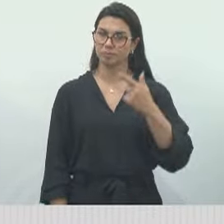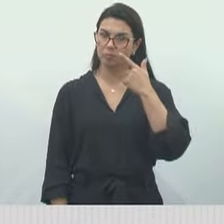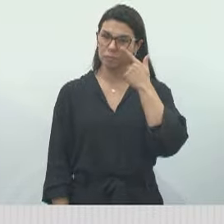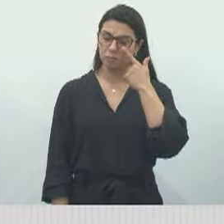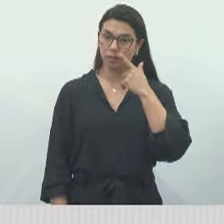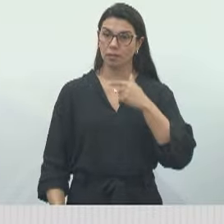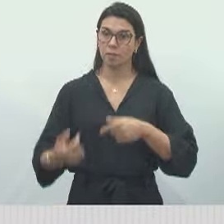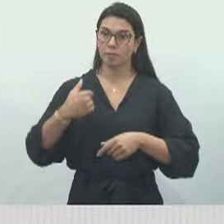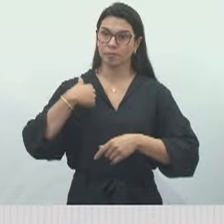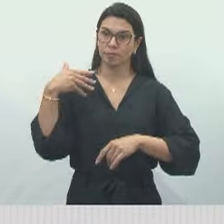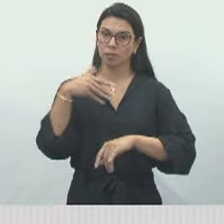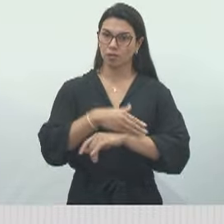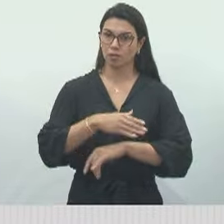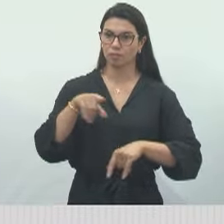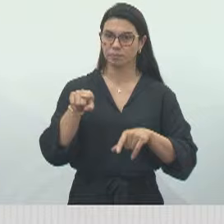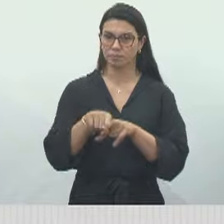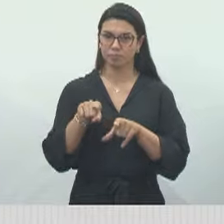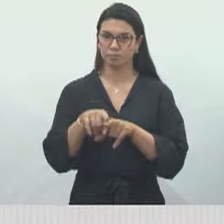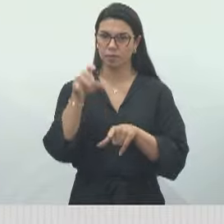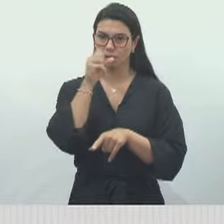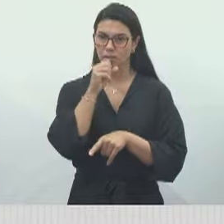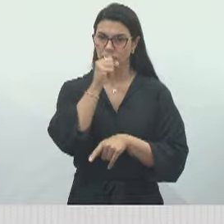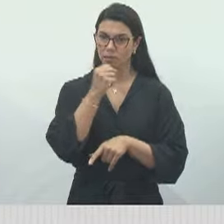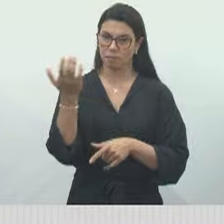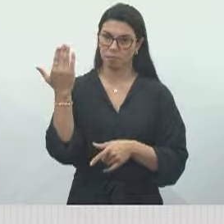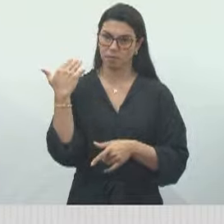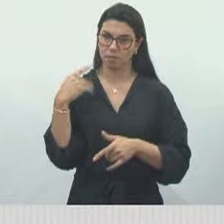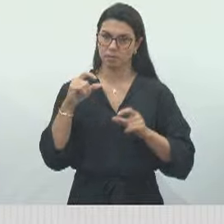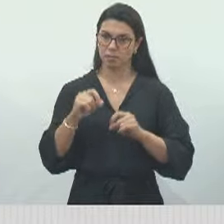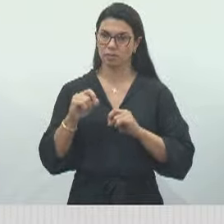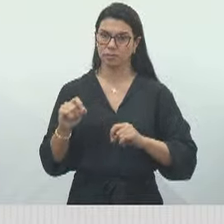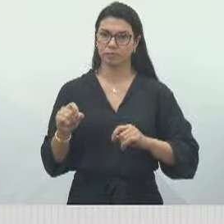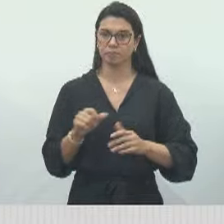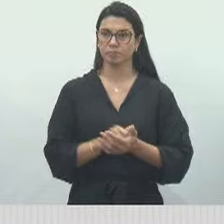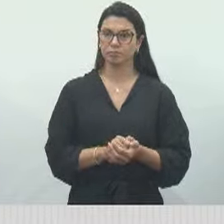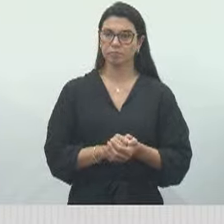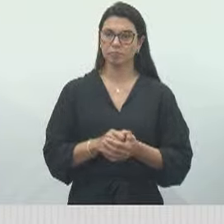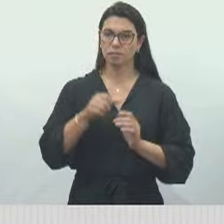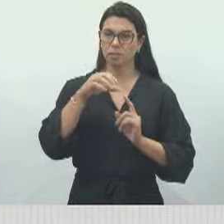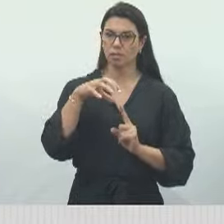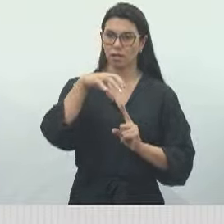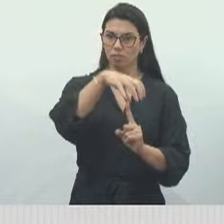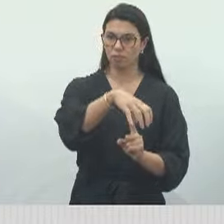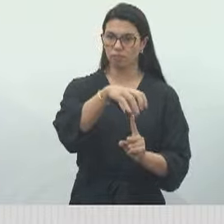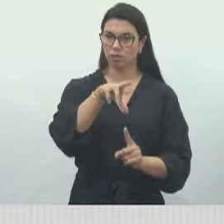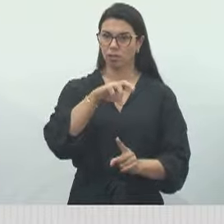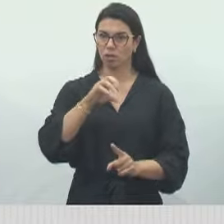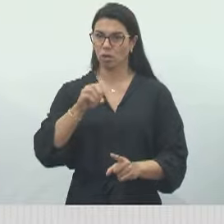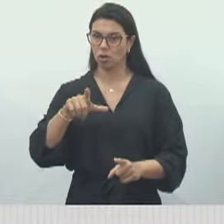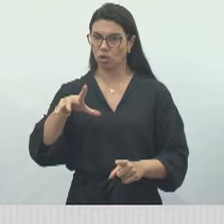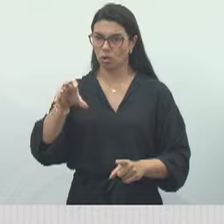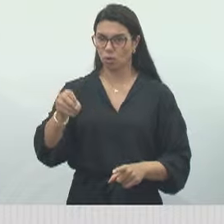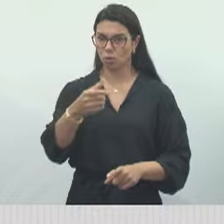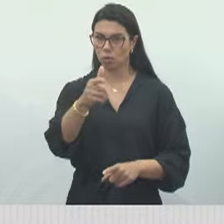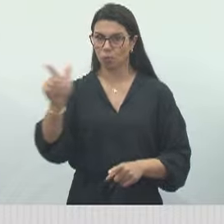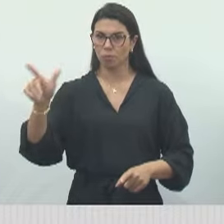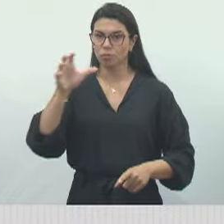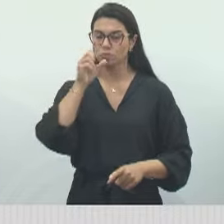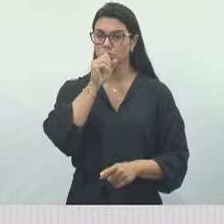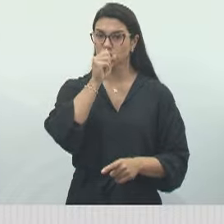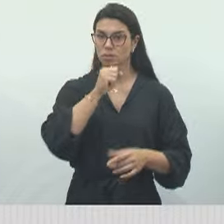Eu estive no sábado agora, na abertura, porque a Feira do Rolo agora, a partir do sábado que